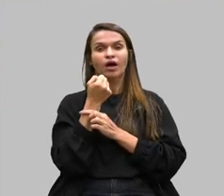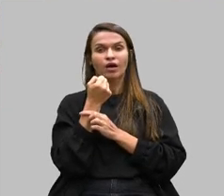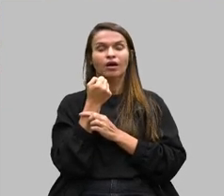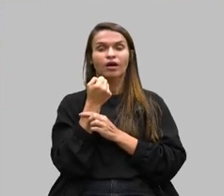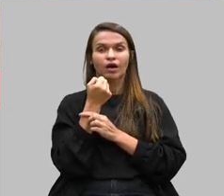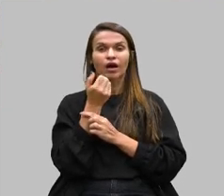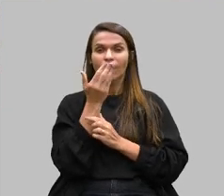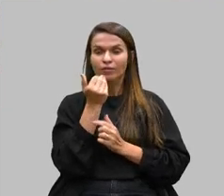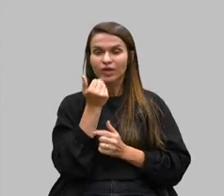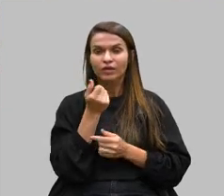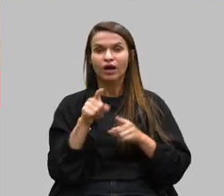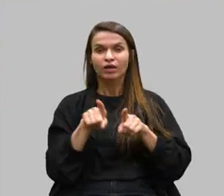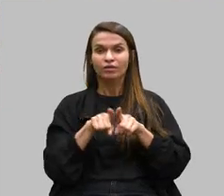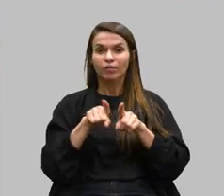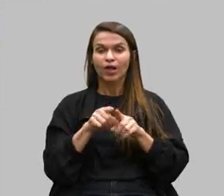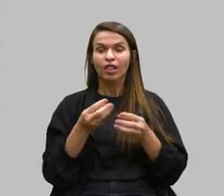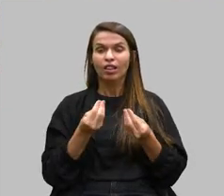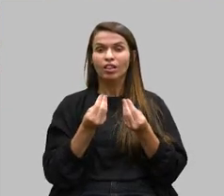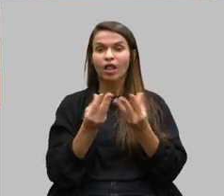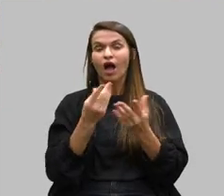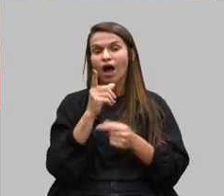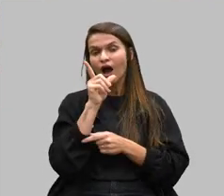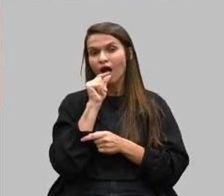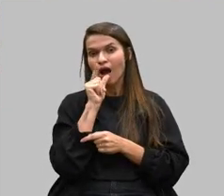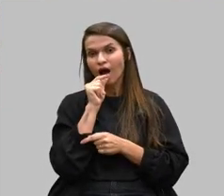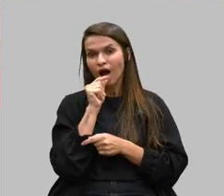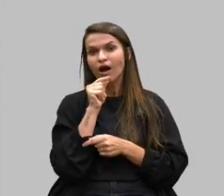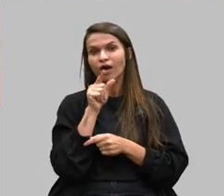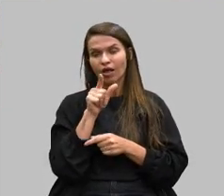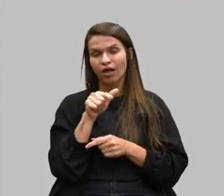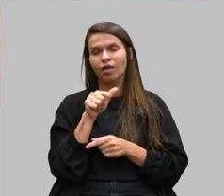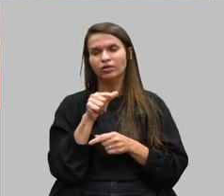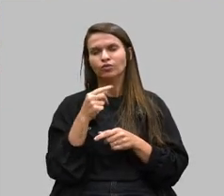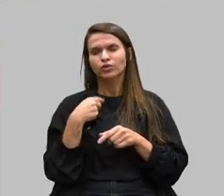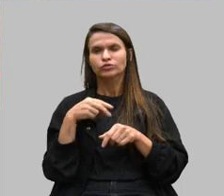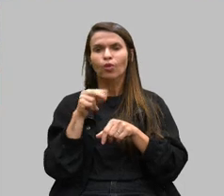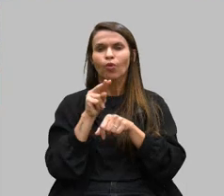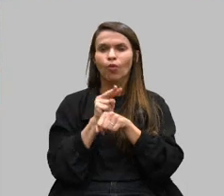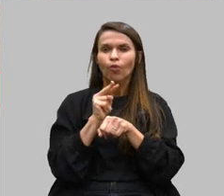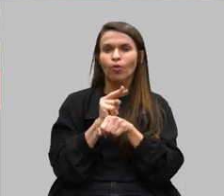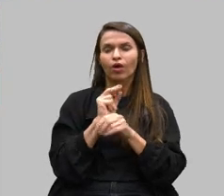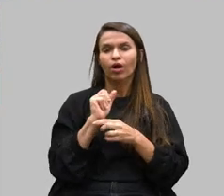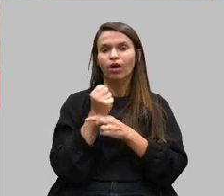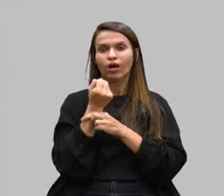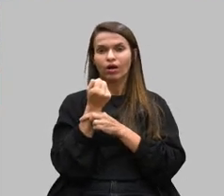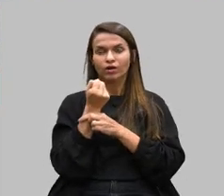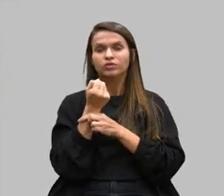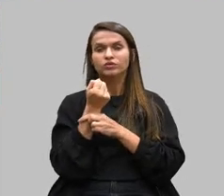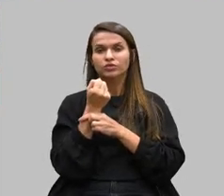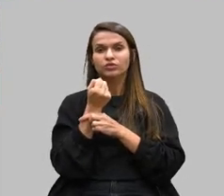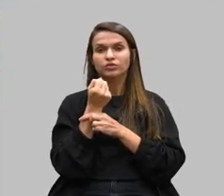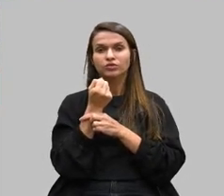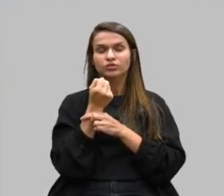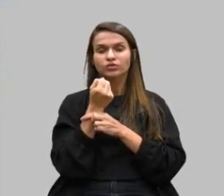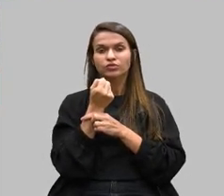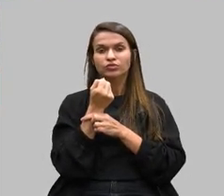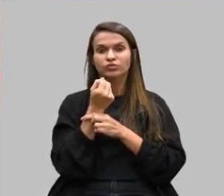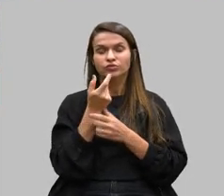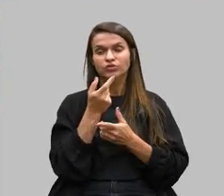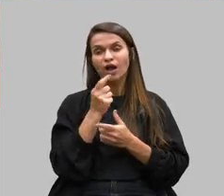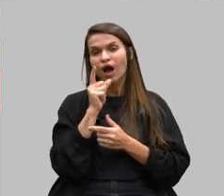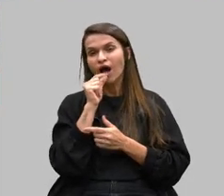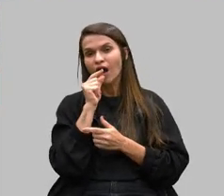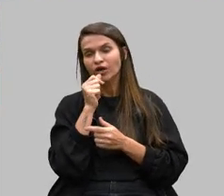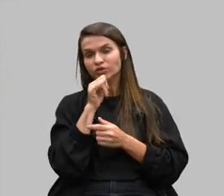com a geração de água porque é ali que a gente produ e preserva né e garante aí esse abastecimento também para todos de